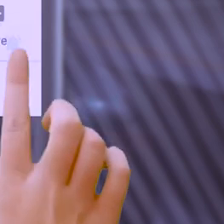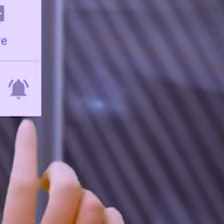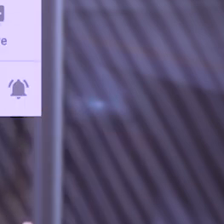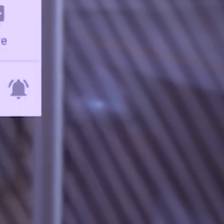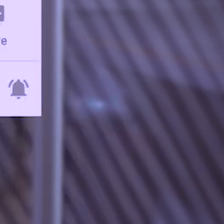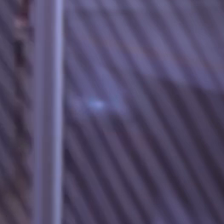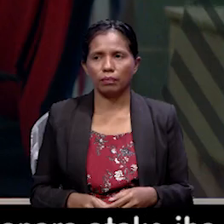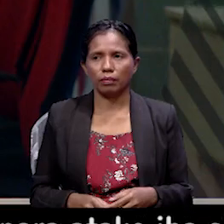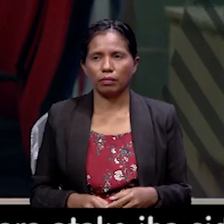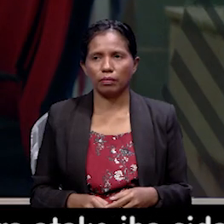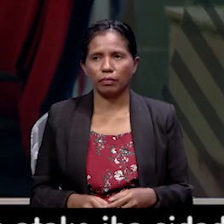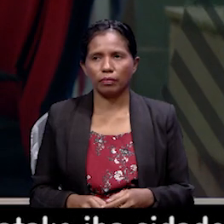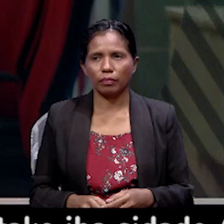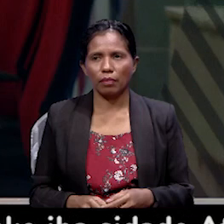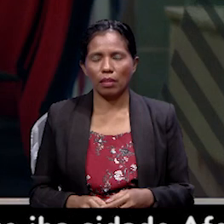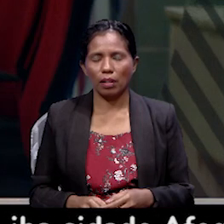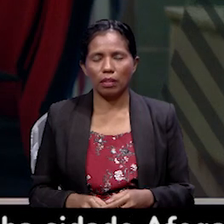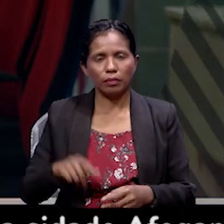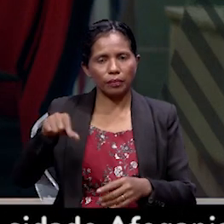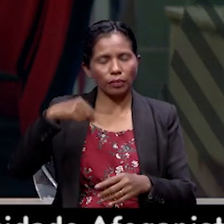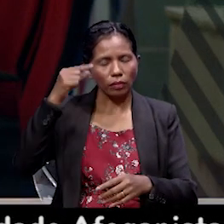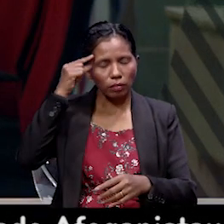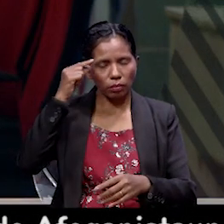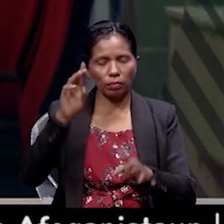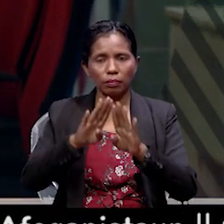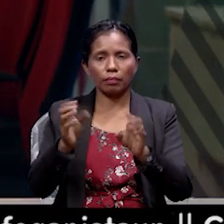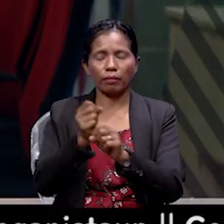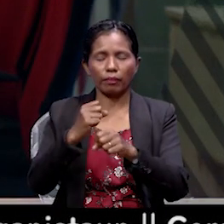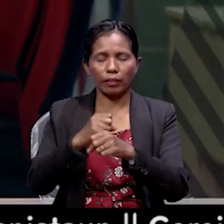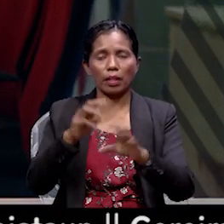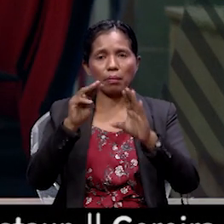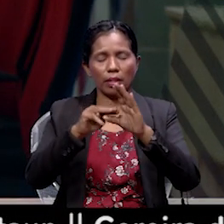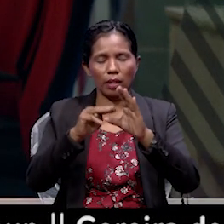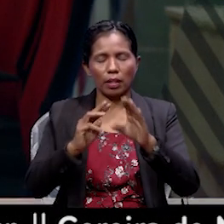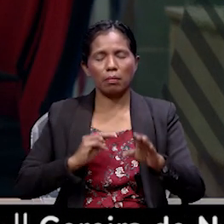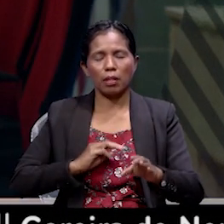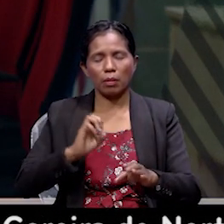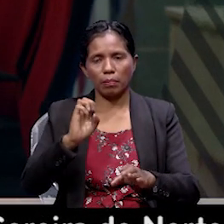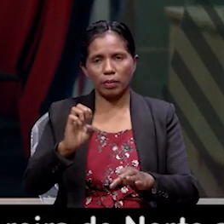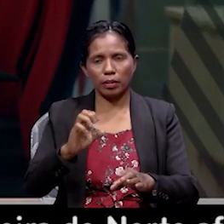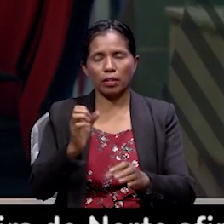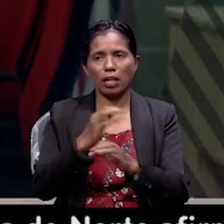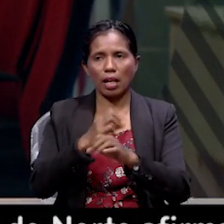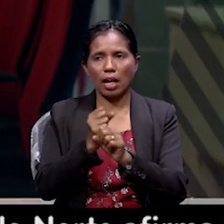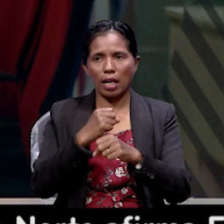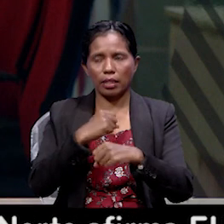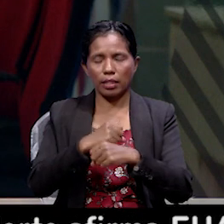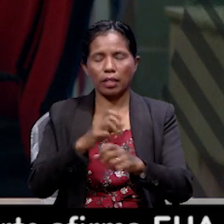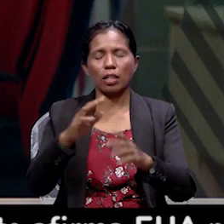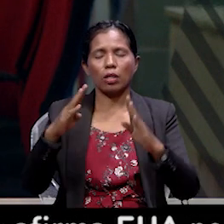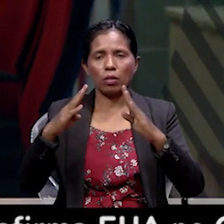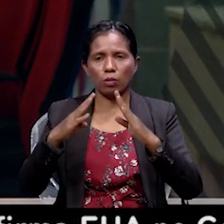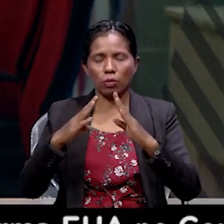de notificação. Governo se reabilita mercado Mobisi no hadia uma privado na berreta impacto